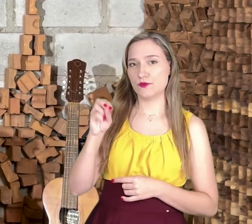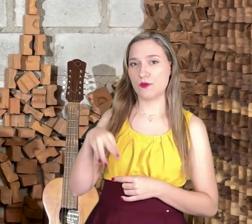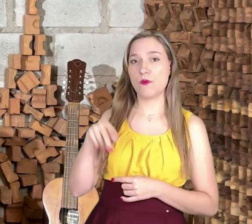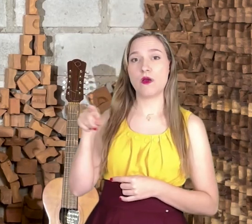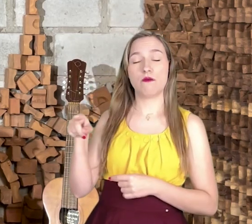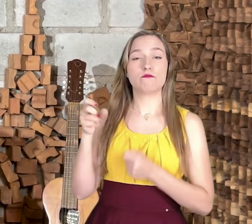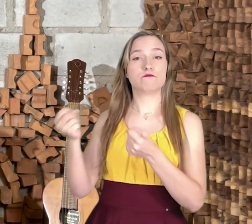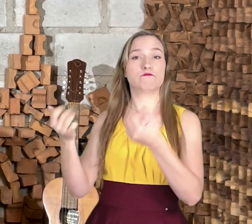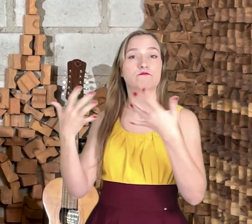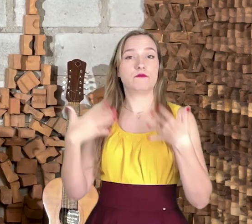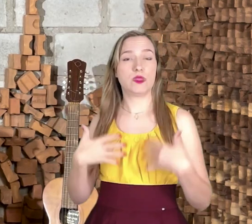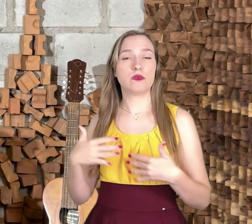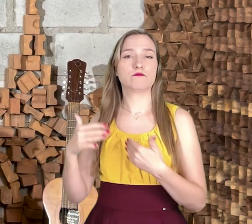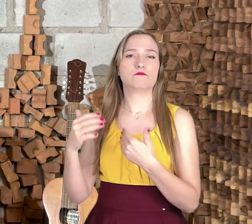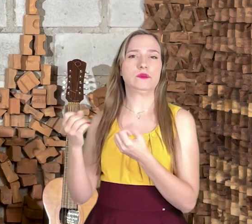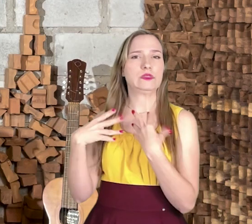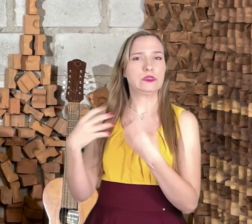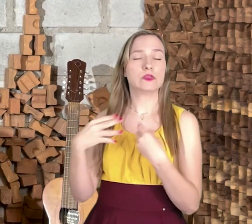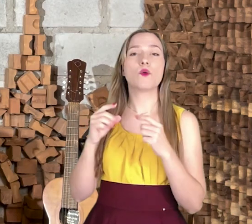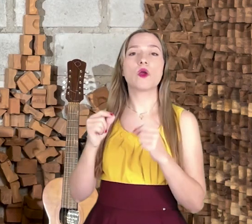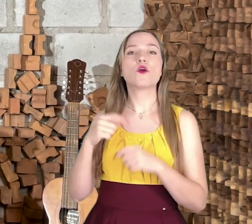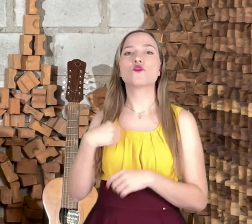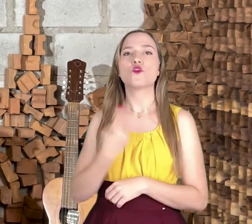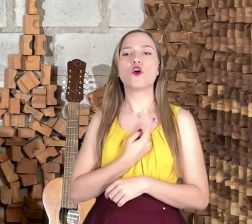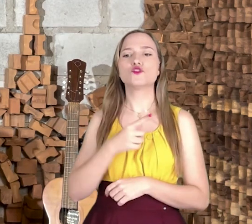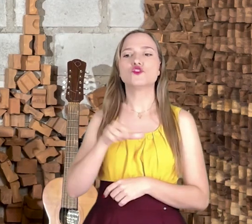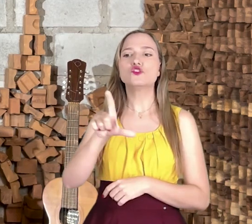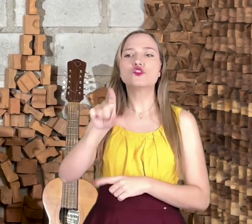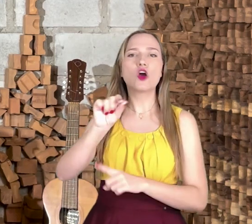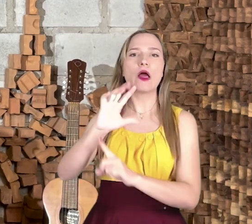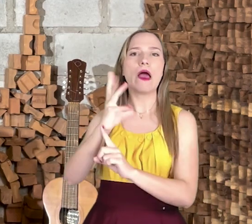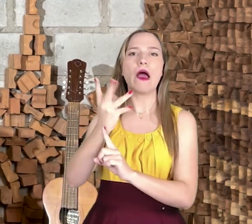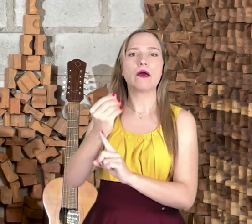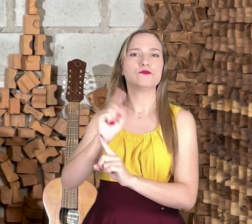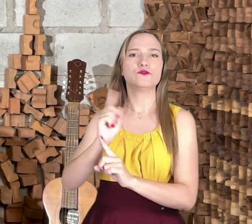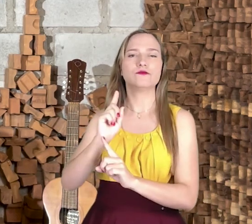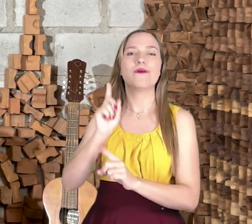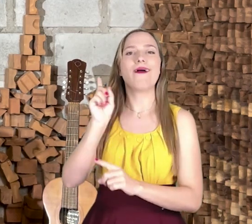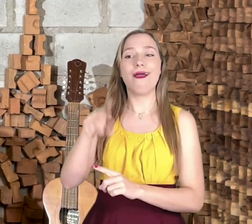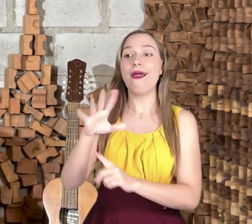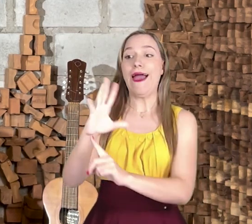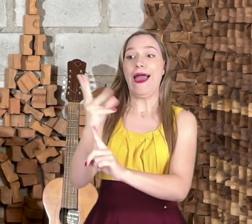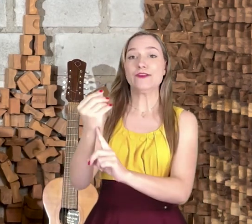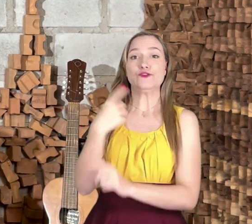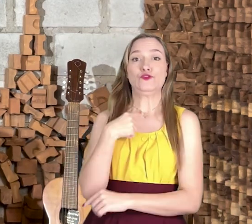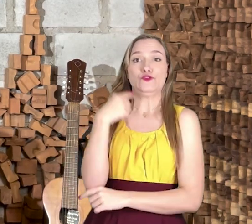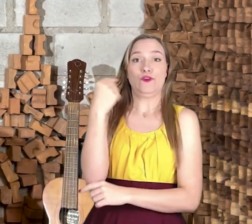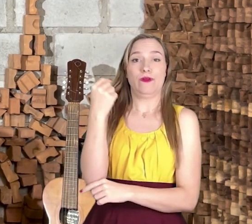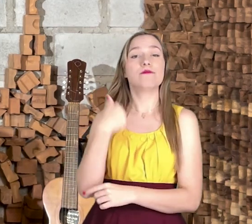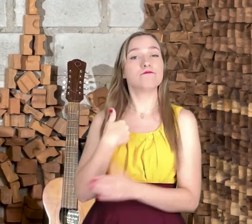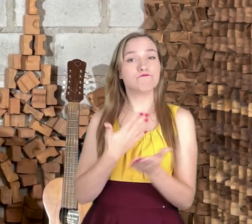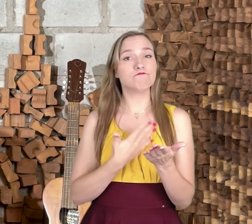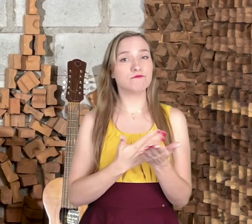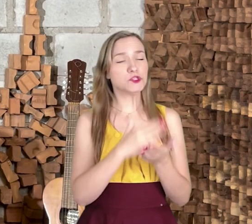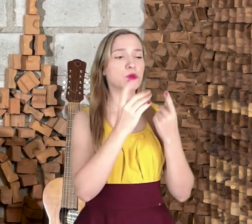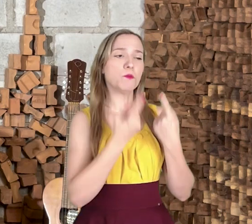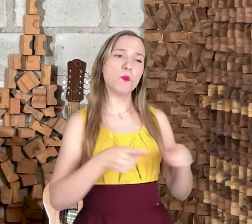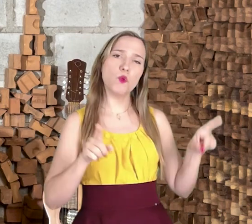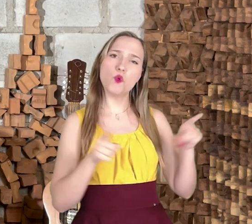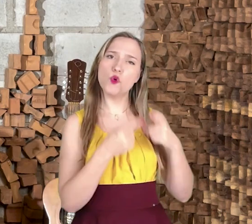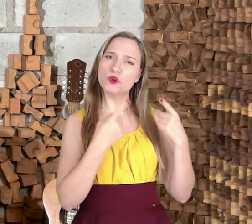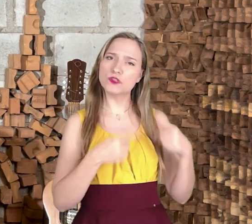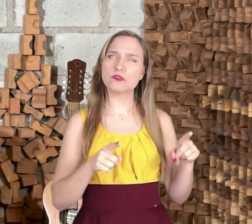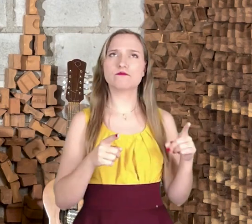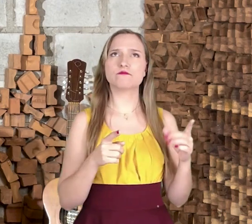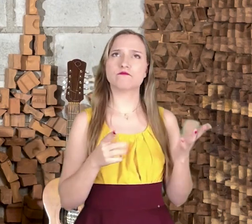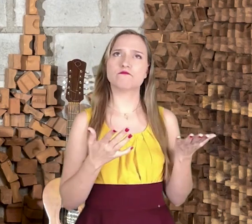dizia que a gente não escolhe a arte, que a arte escolhe a gente. E eu comecei na música, né? Então, eu não